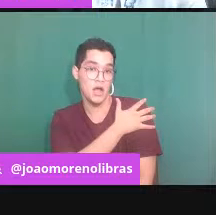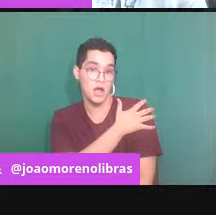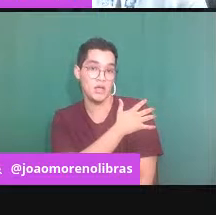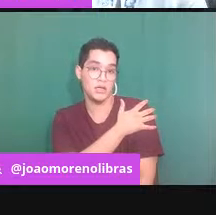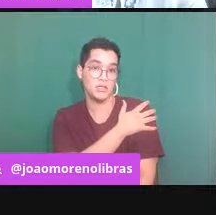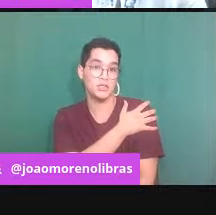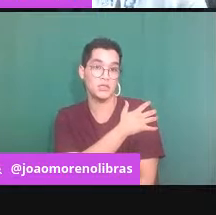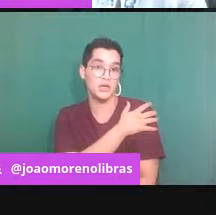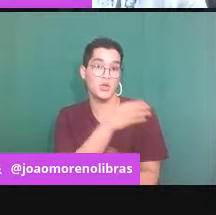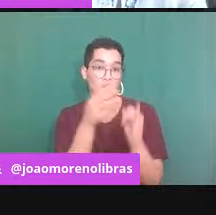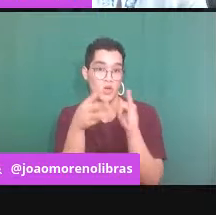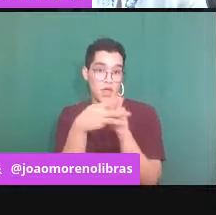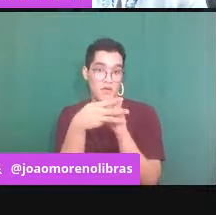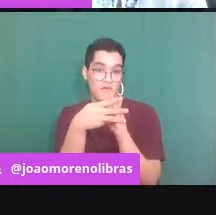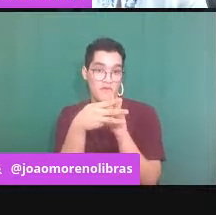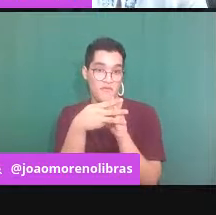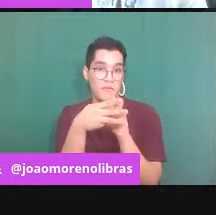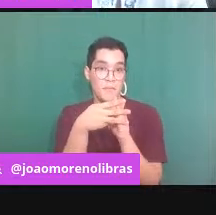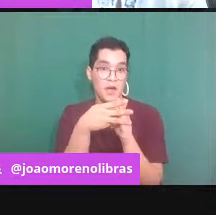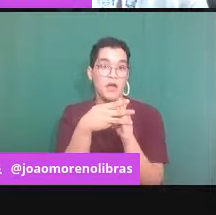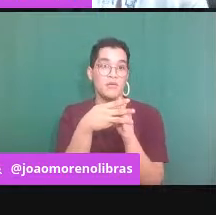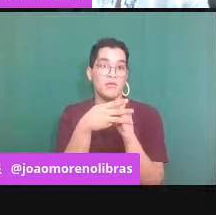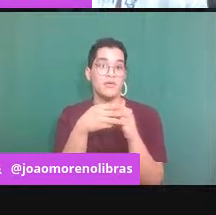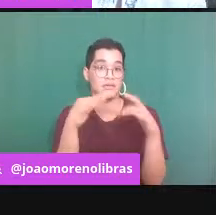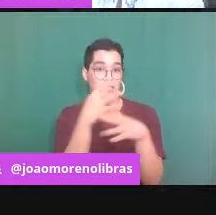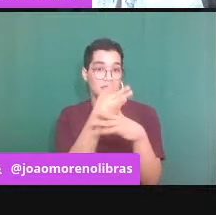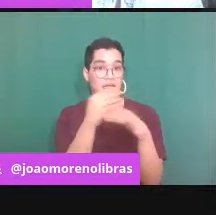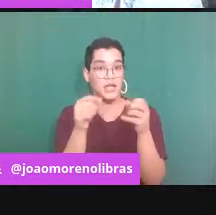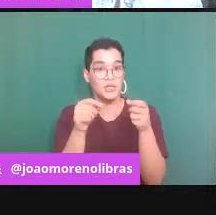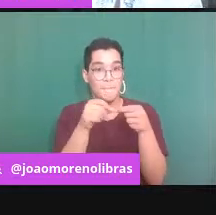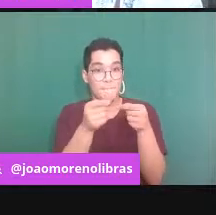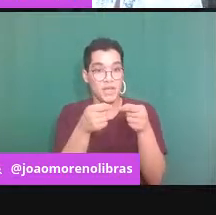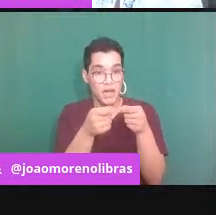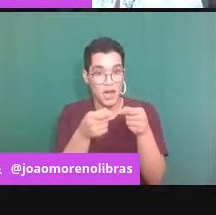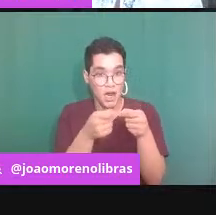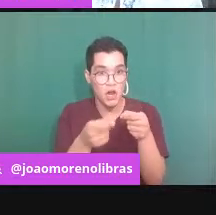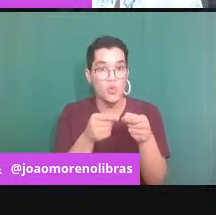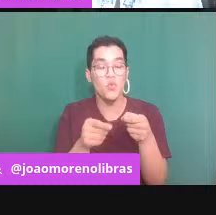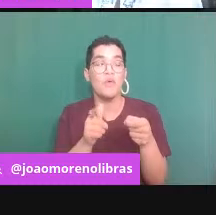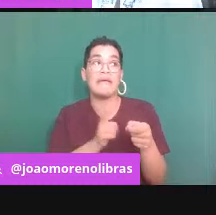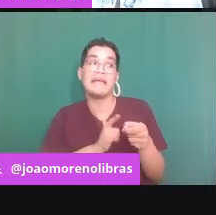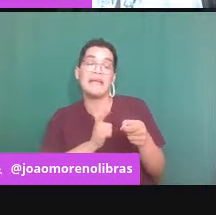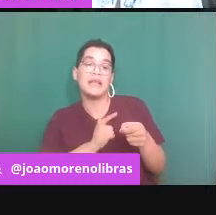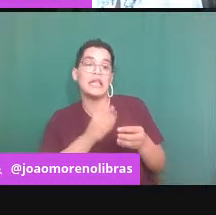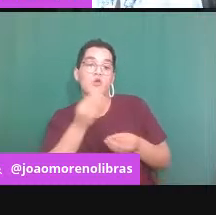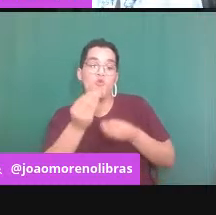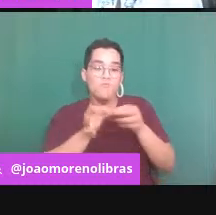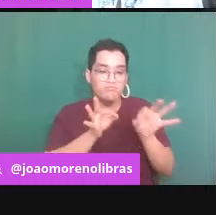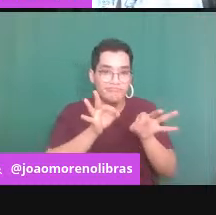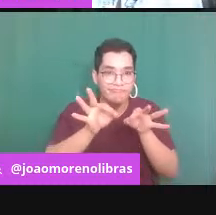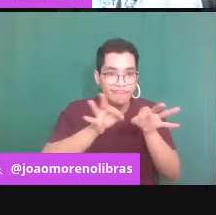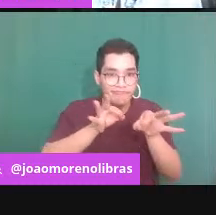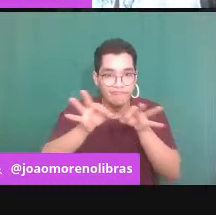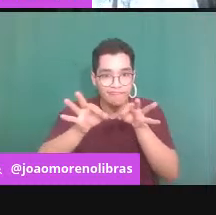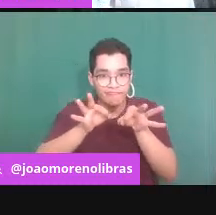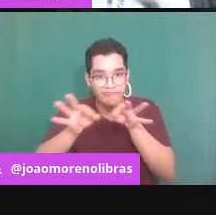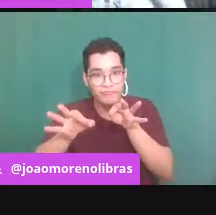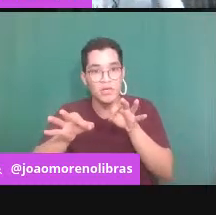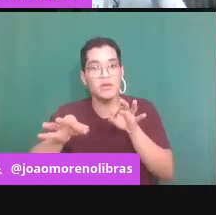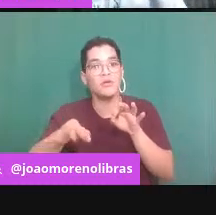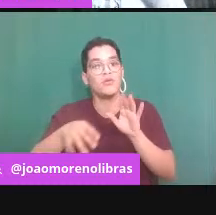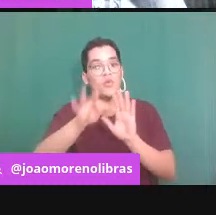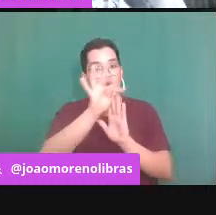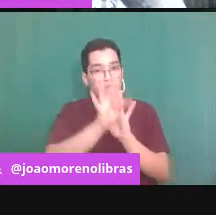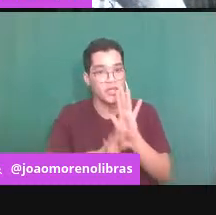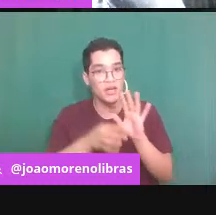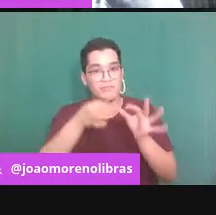Federal do Maranhão, Campus Pinheiro, enfrentam na produção de textos dissertativo argumentativo. Fez uma pesquisa belíssima,